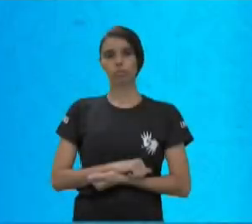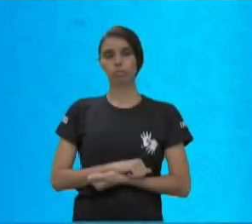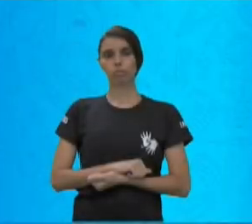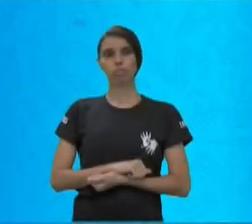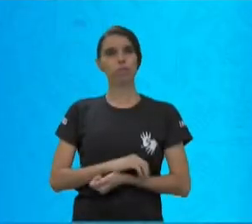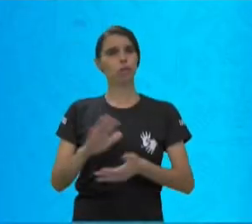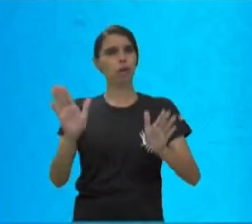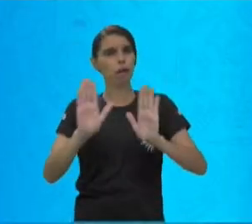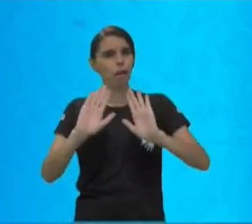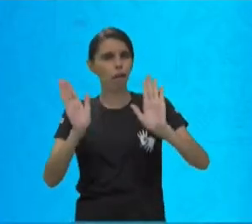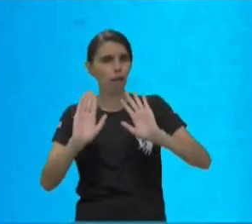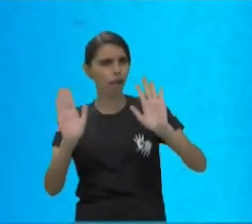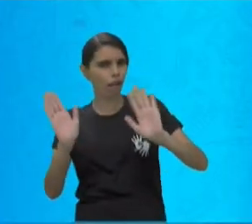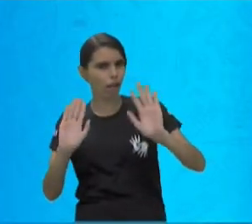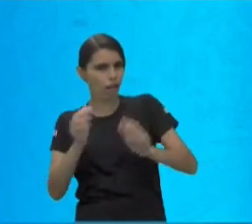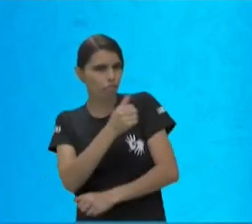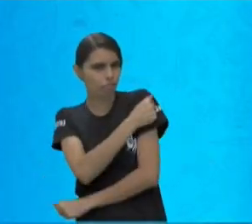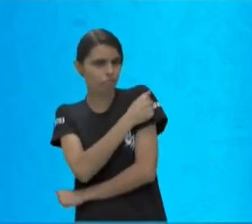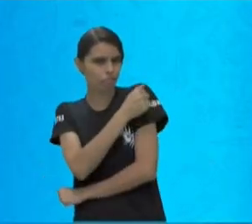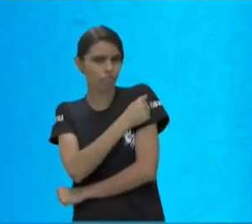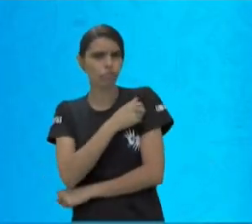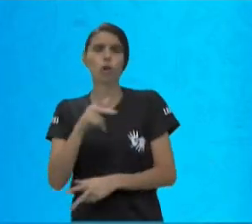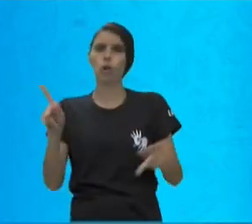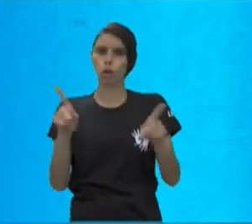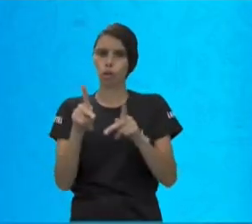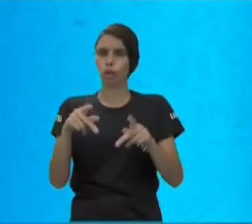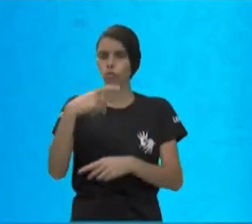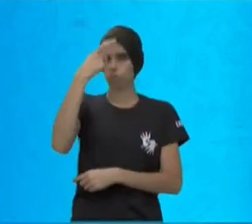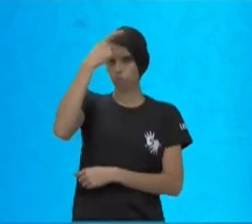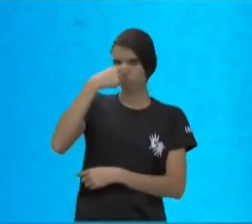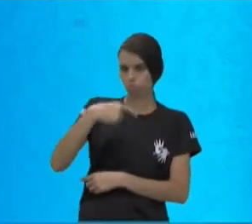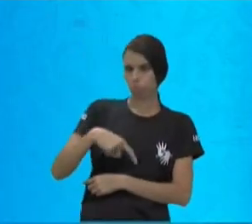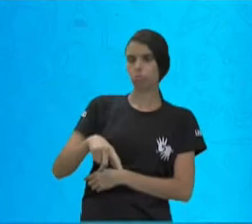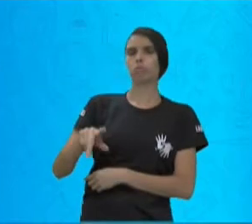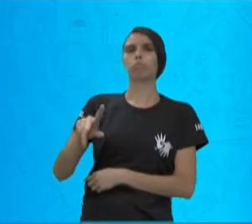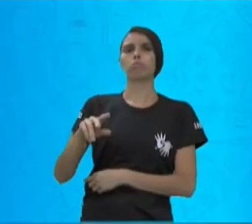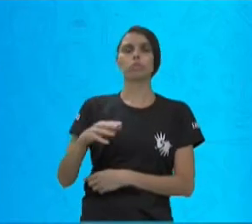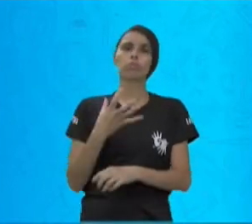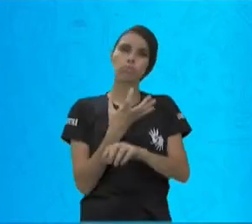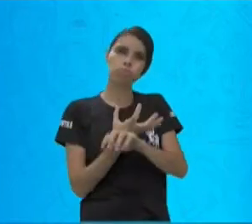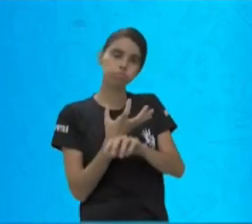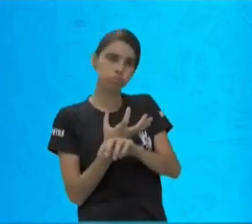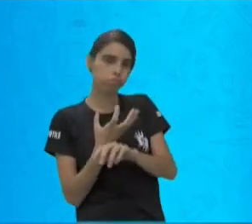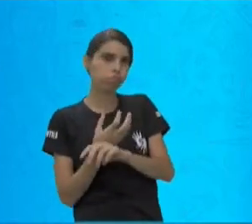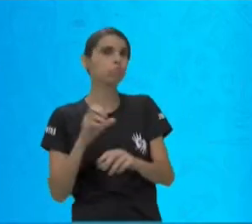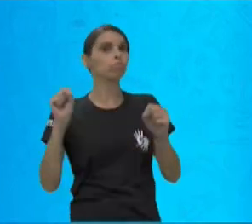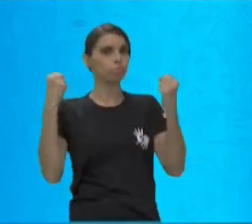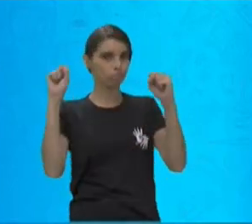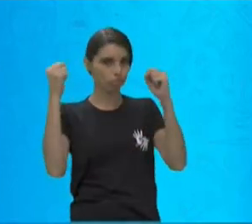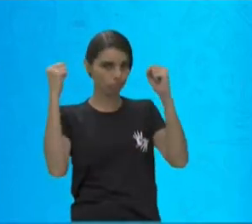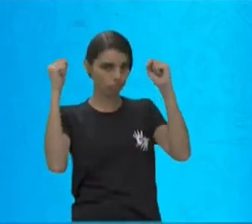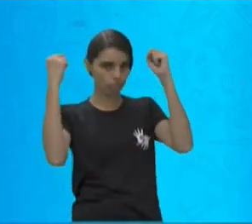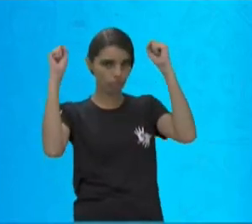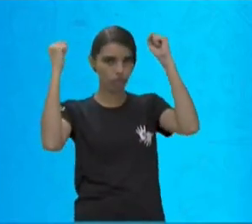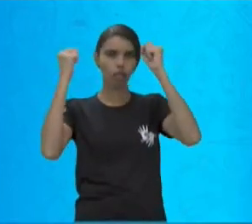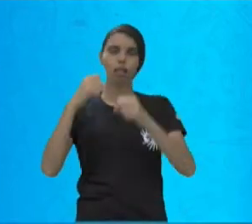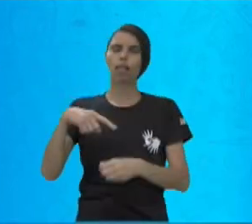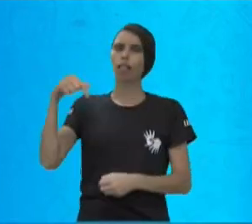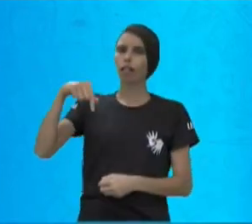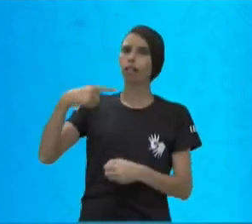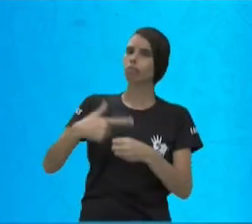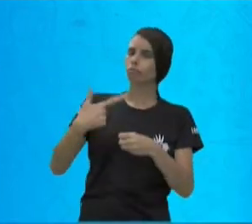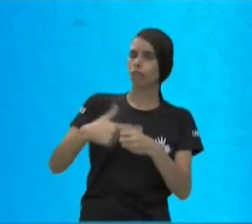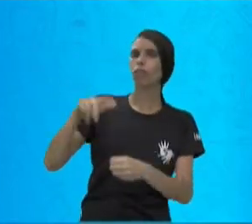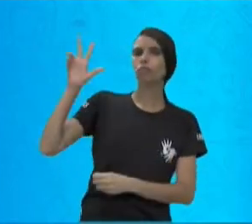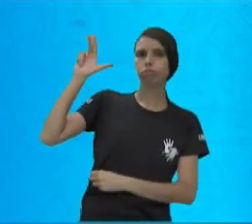o olá pessoal eu sou o david eu sou o professor de educação física da rede municipal de ensino